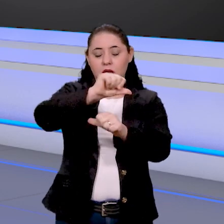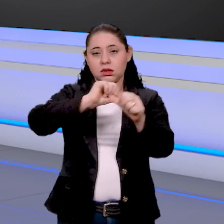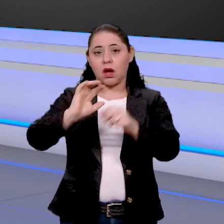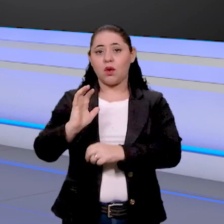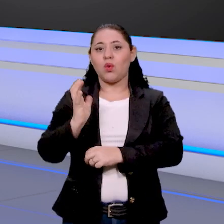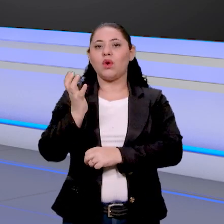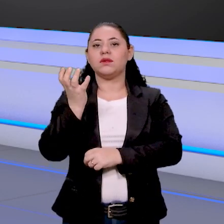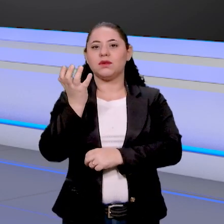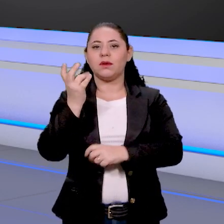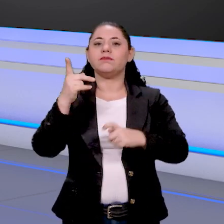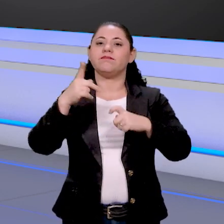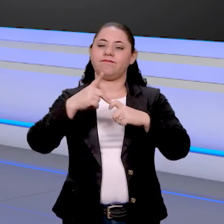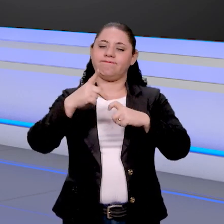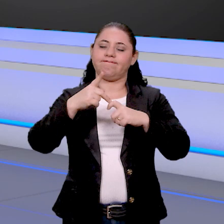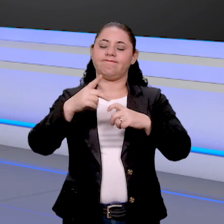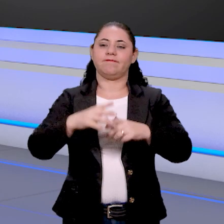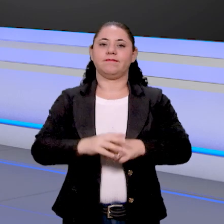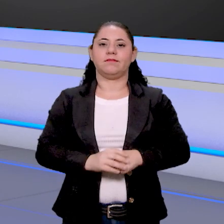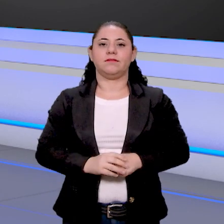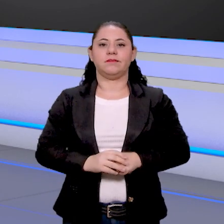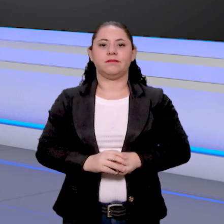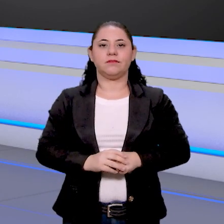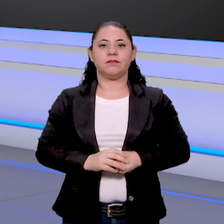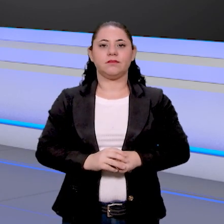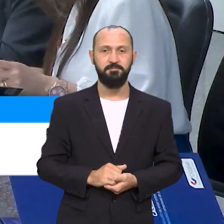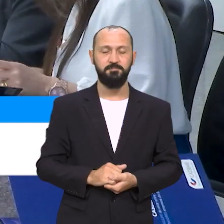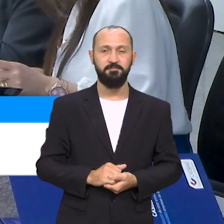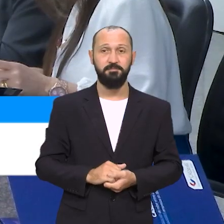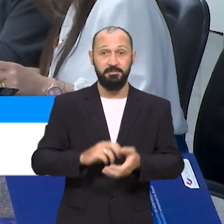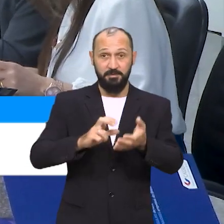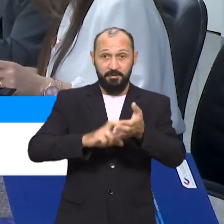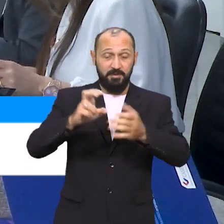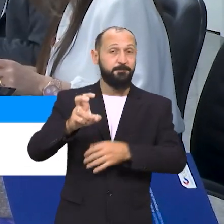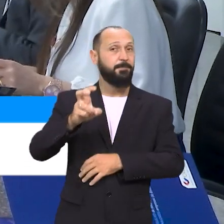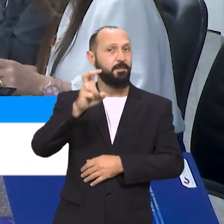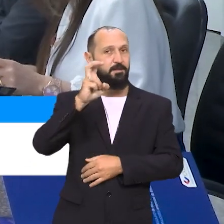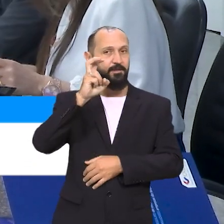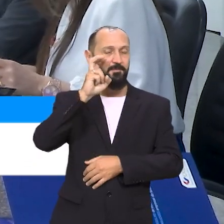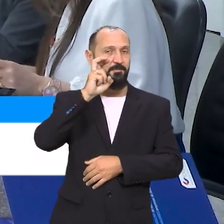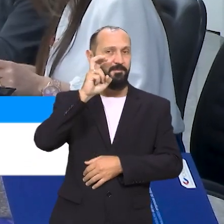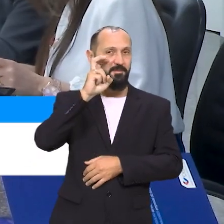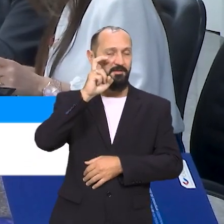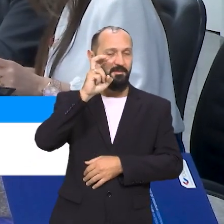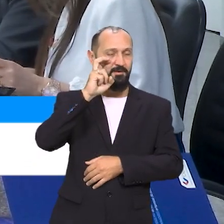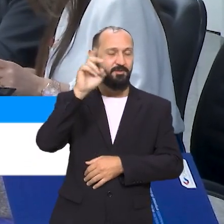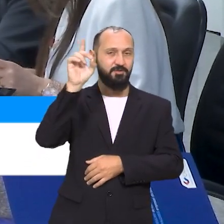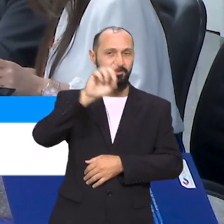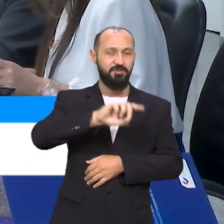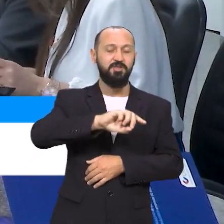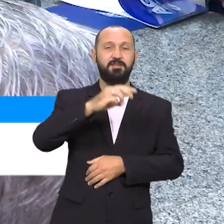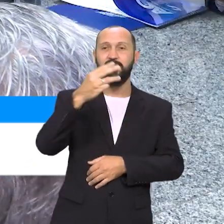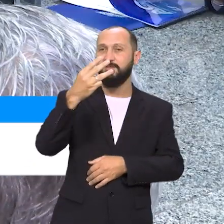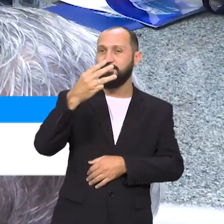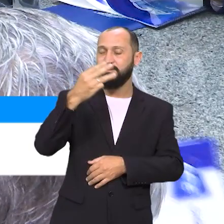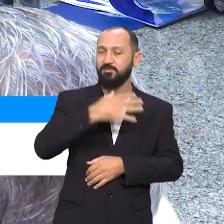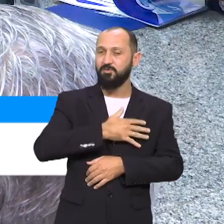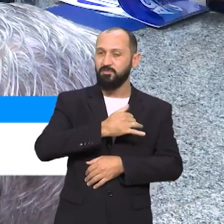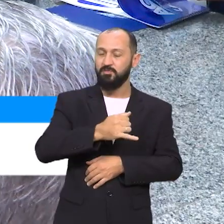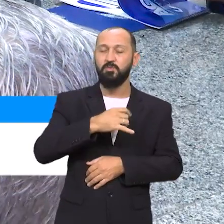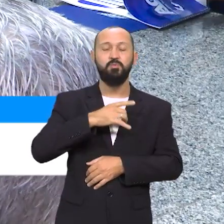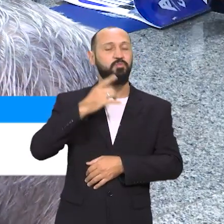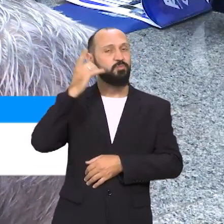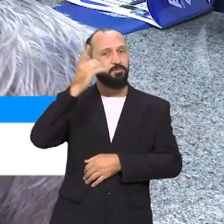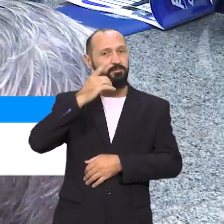discutir as mudanças realizadas no plano de saúde. Na manhã desta quinta-feira, 3 de agosto, os